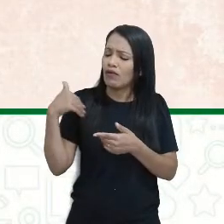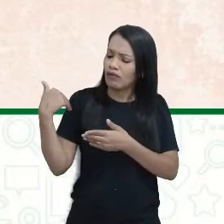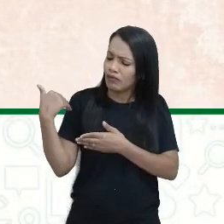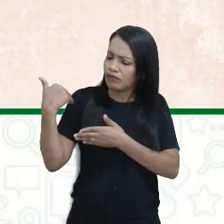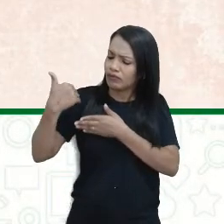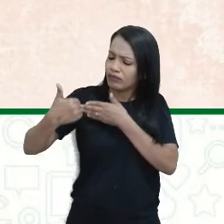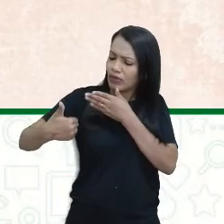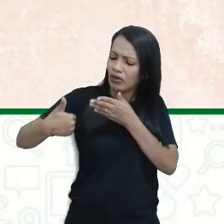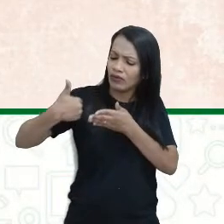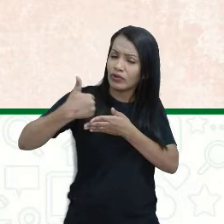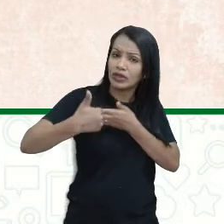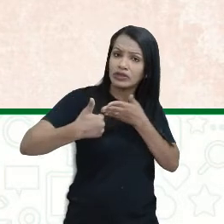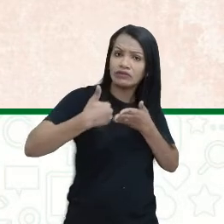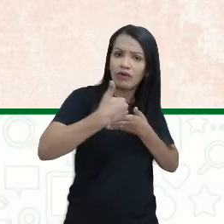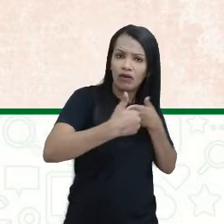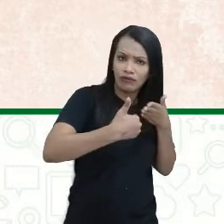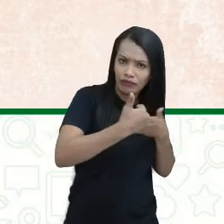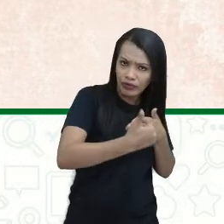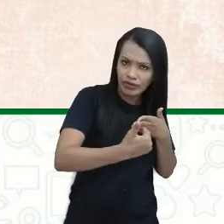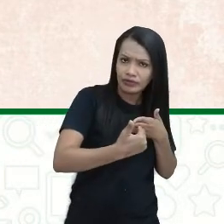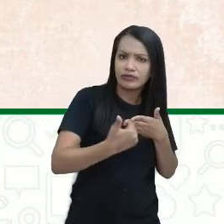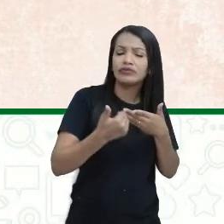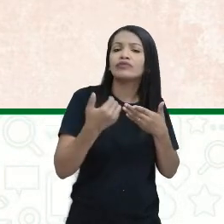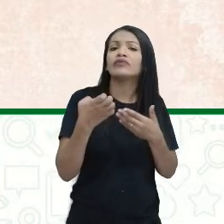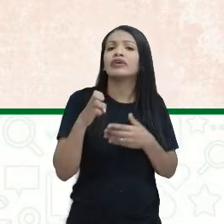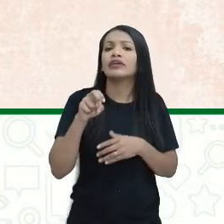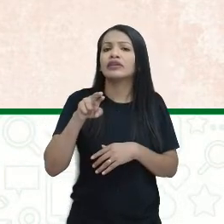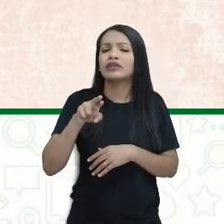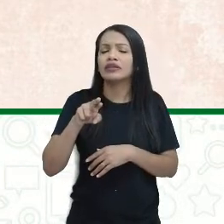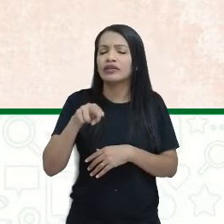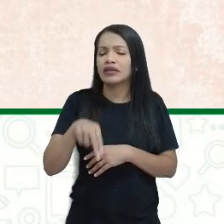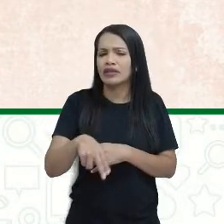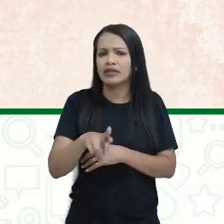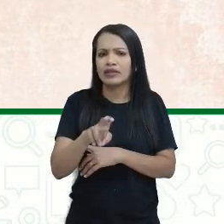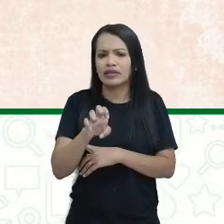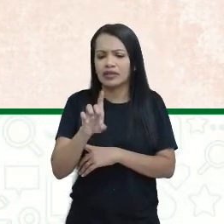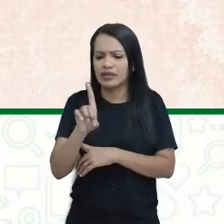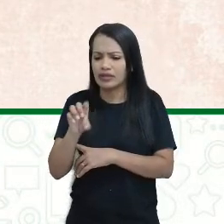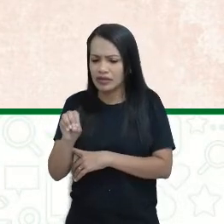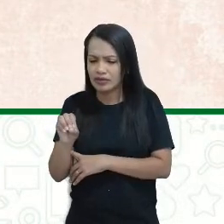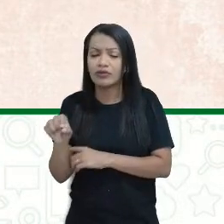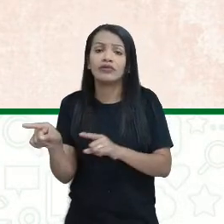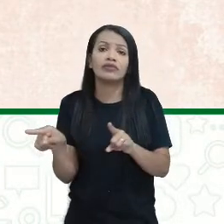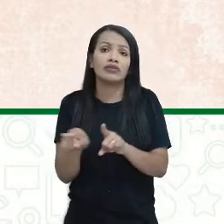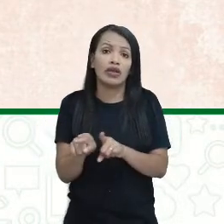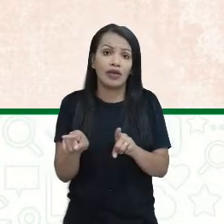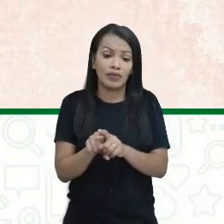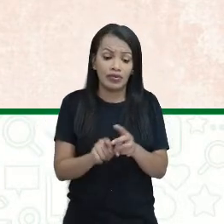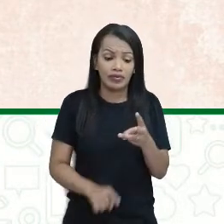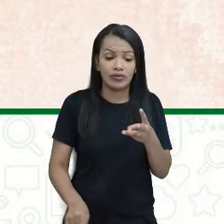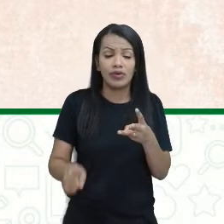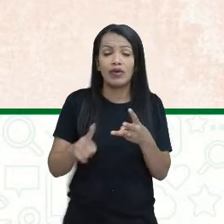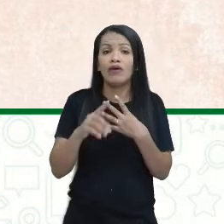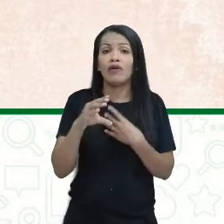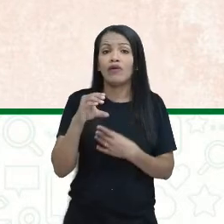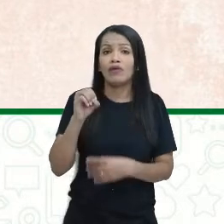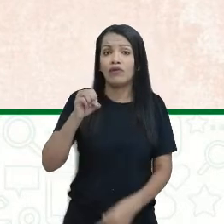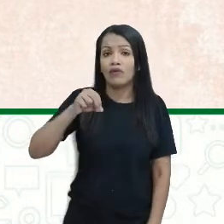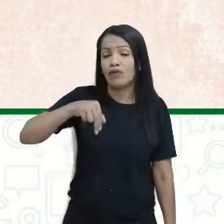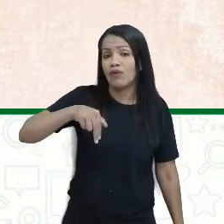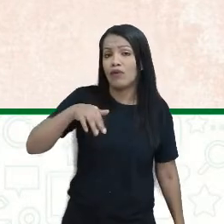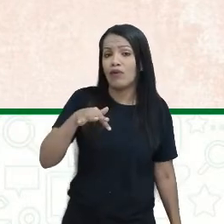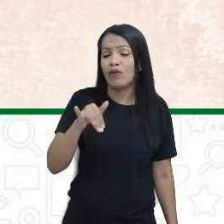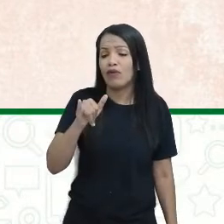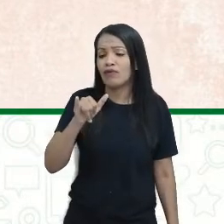se desenvolvendo no enredo. Dessa maneira, o conflito é uma situação entre